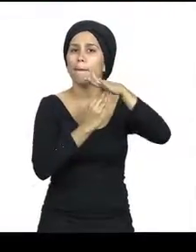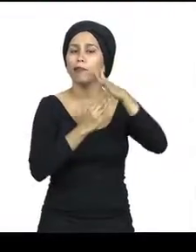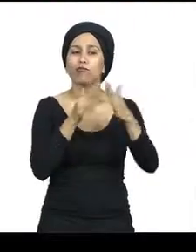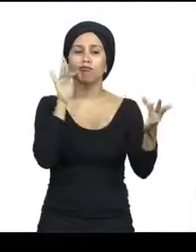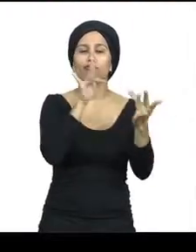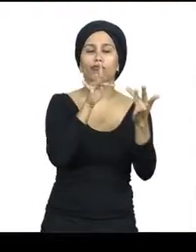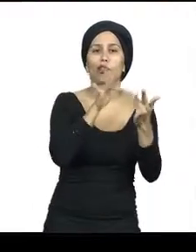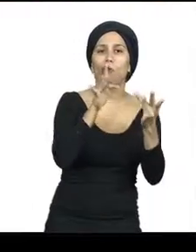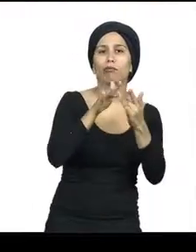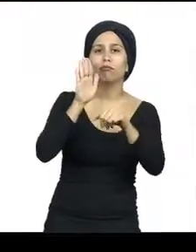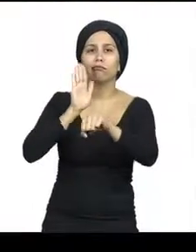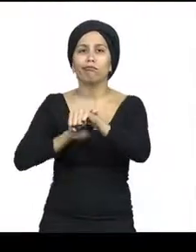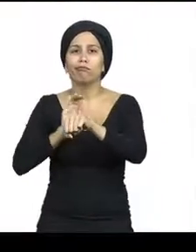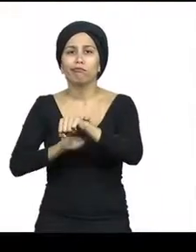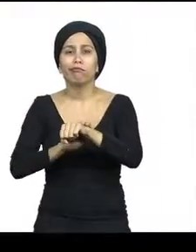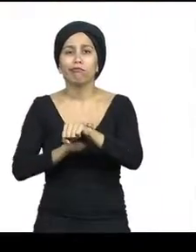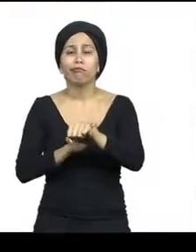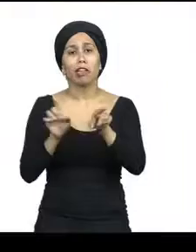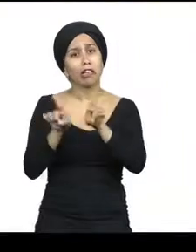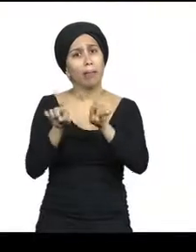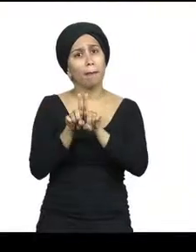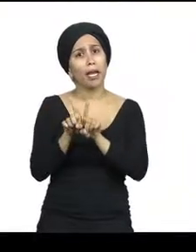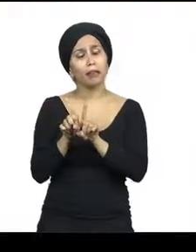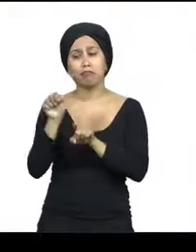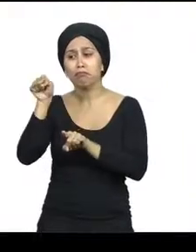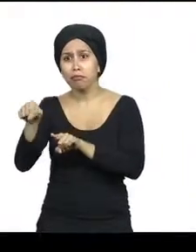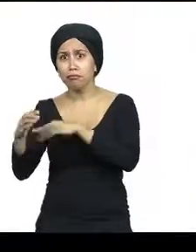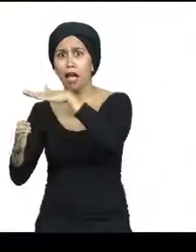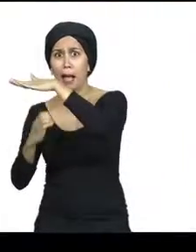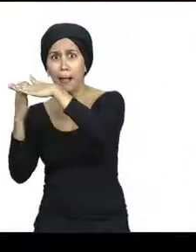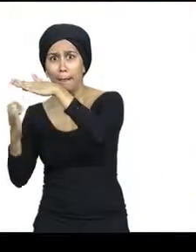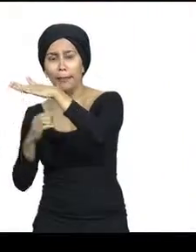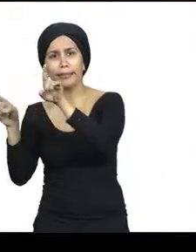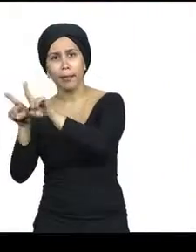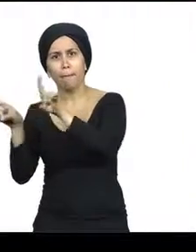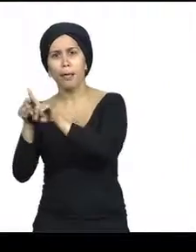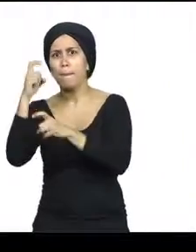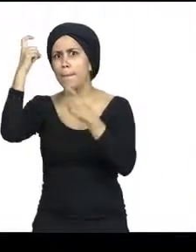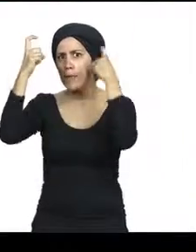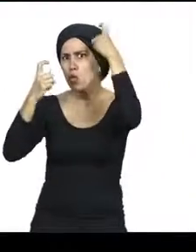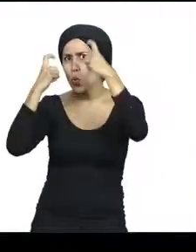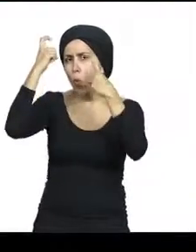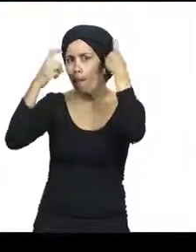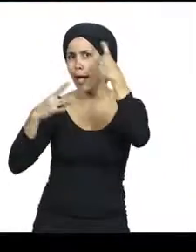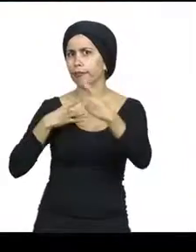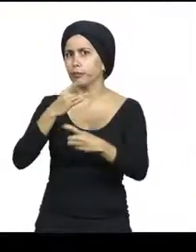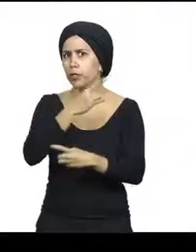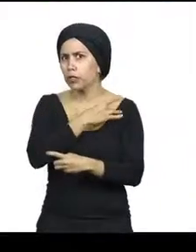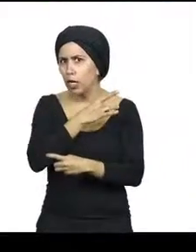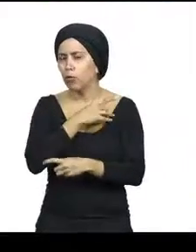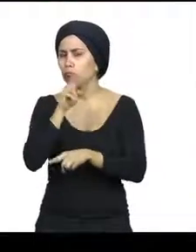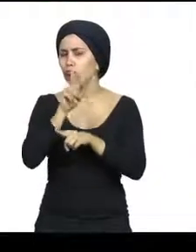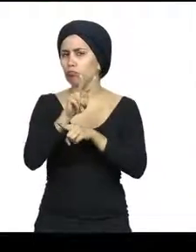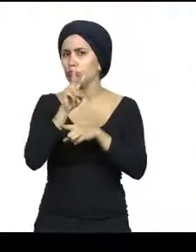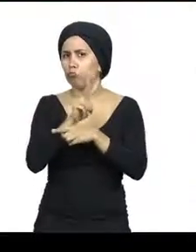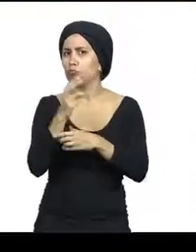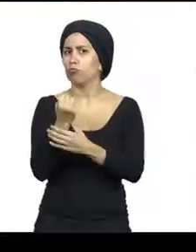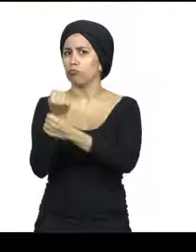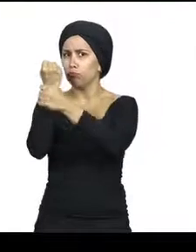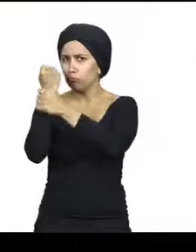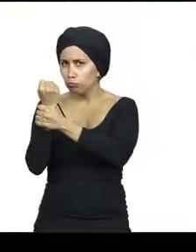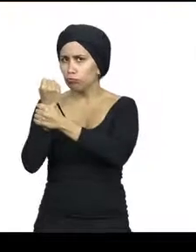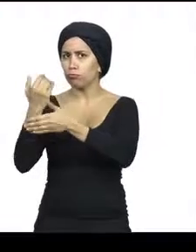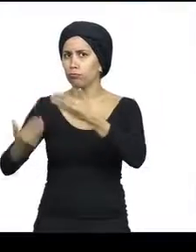outro lado, a mineradora está sempre atenta e focada na segurança e saúde do trabalhador. Pintou alguma dúvida? É só consultar o